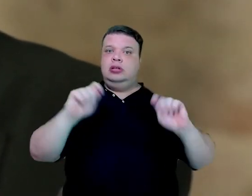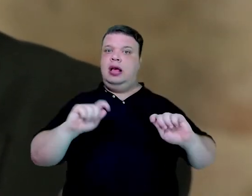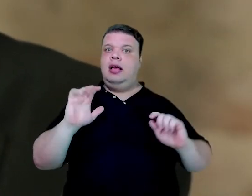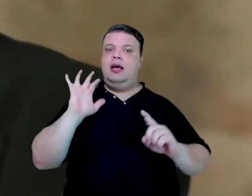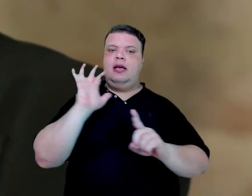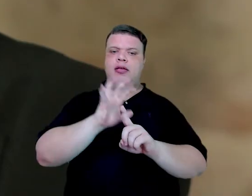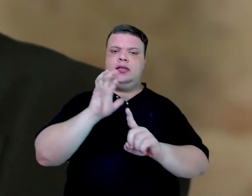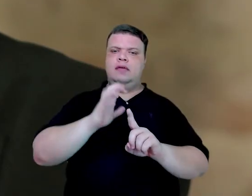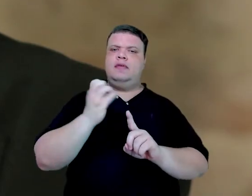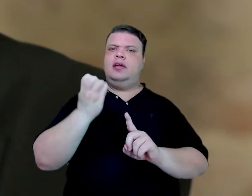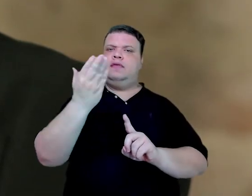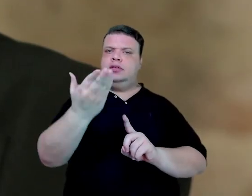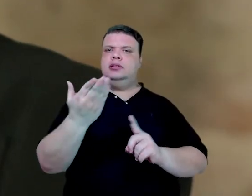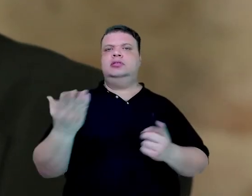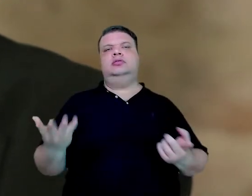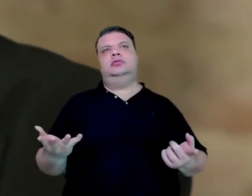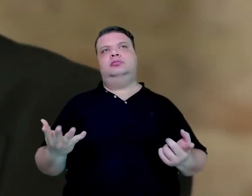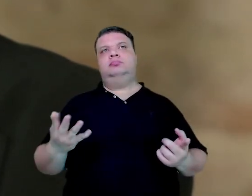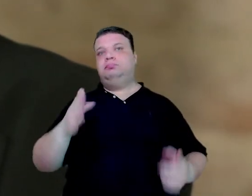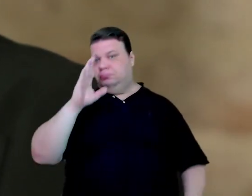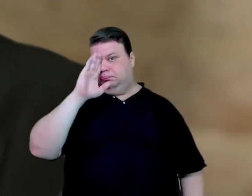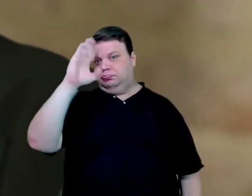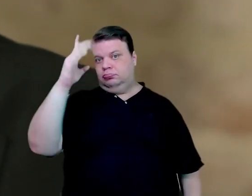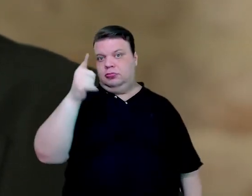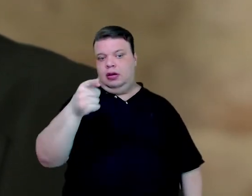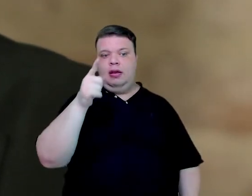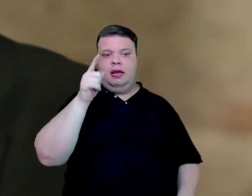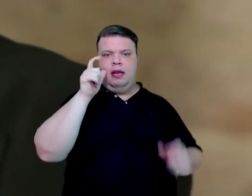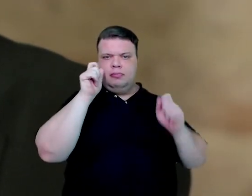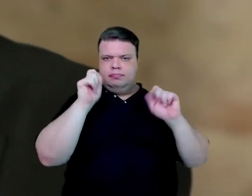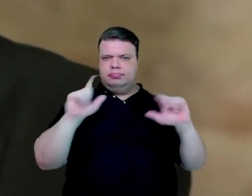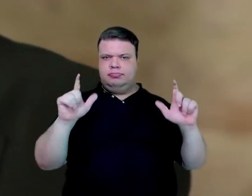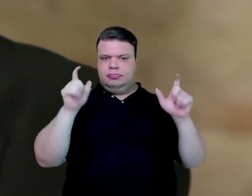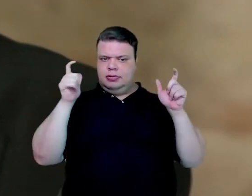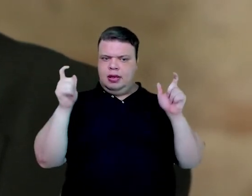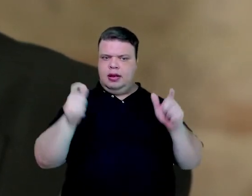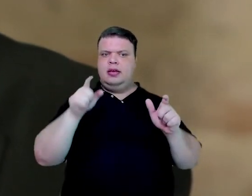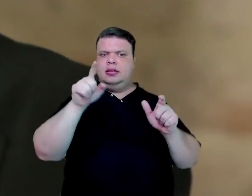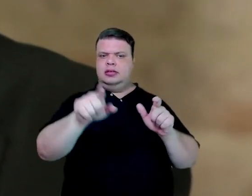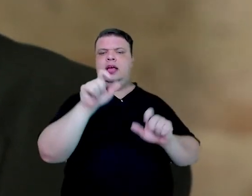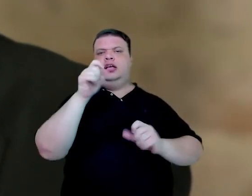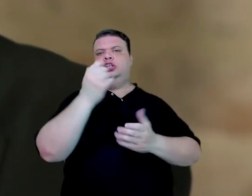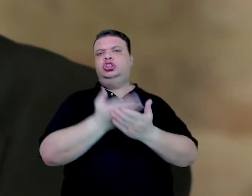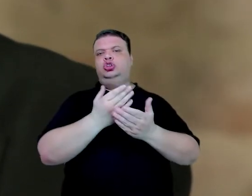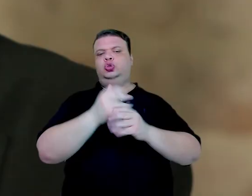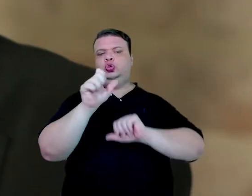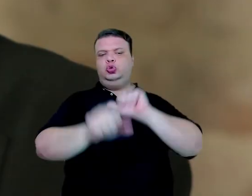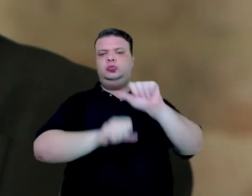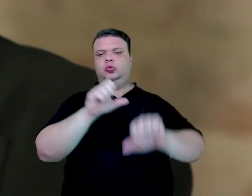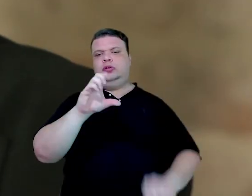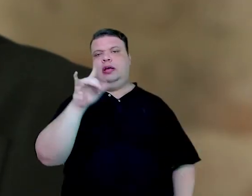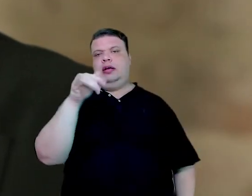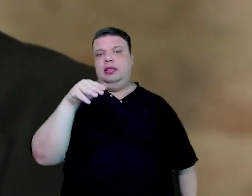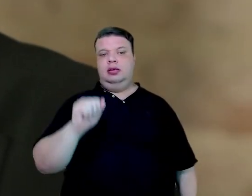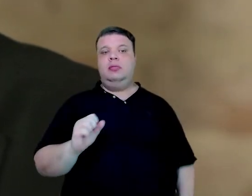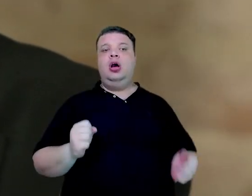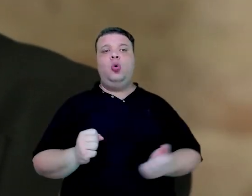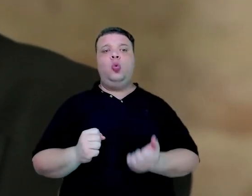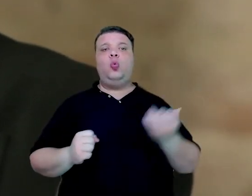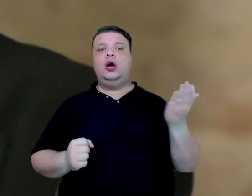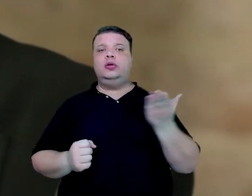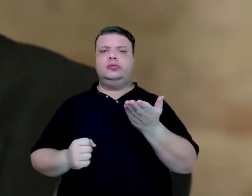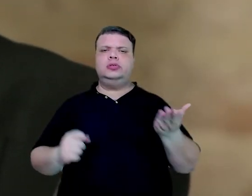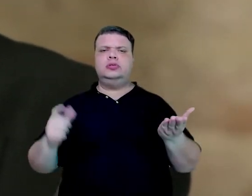para esse estudo de mudanças climáticas. O quanto isso está sendo interferido pelo ser humano e quanto o ser humano